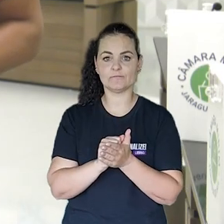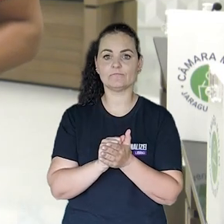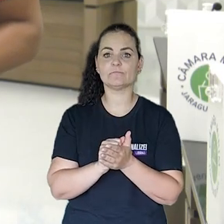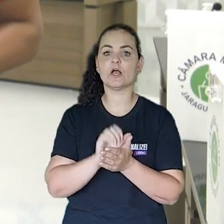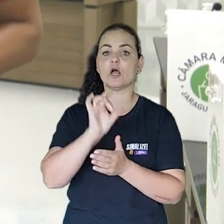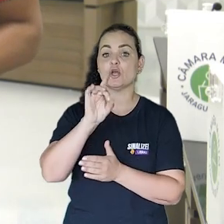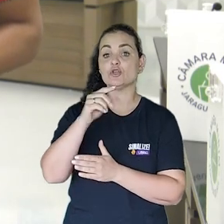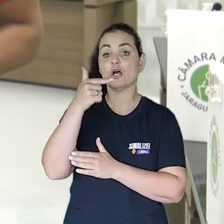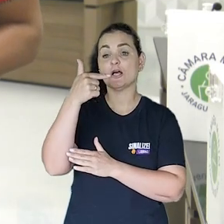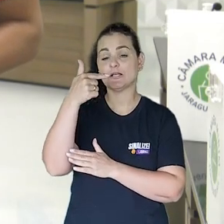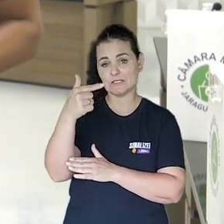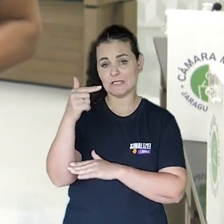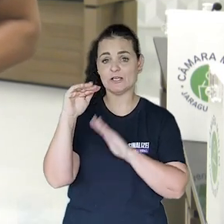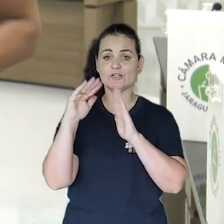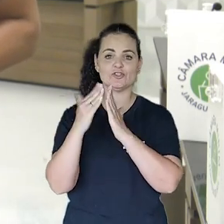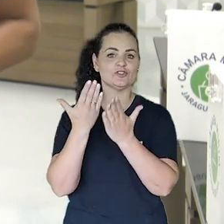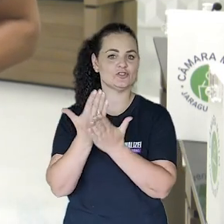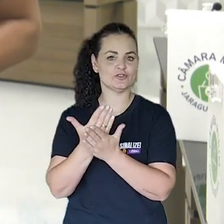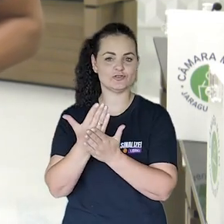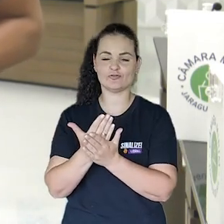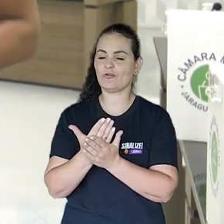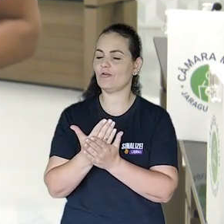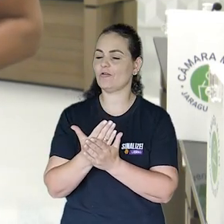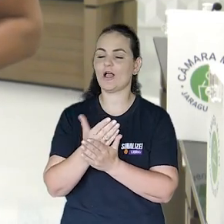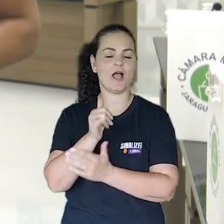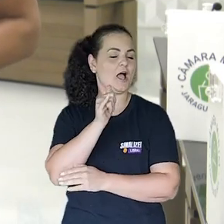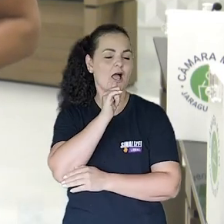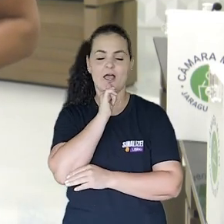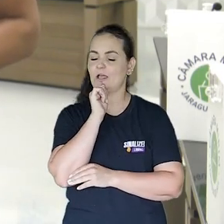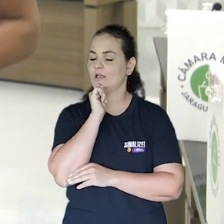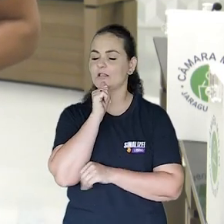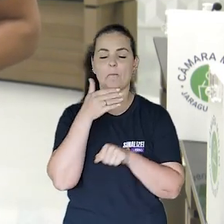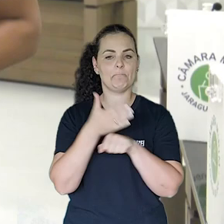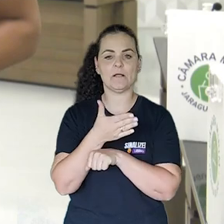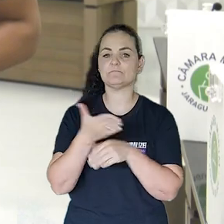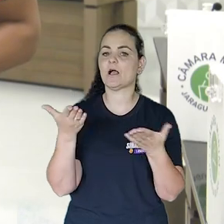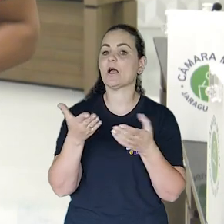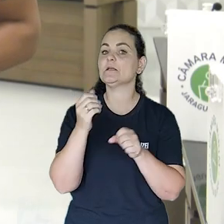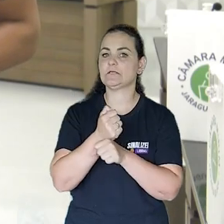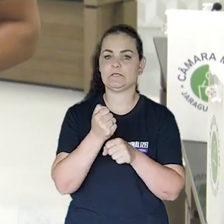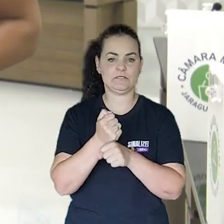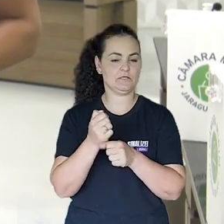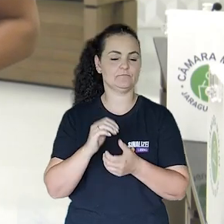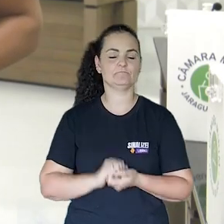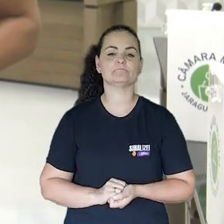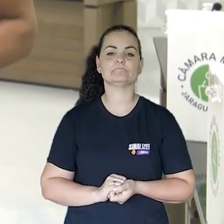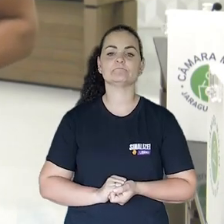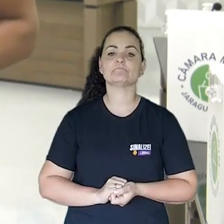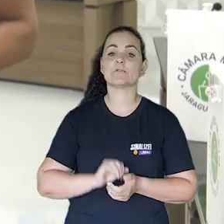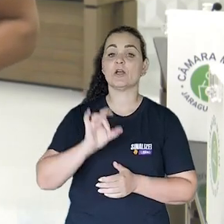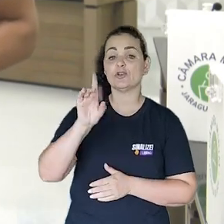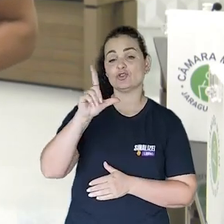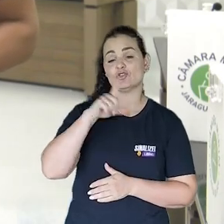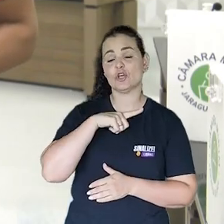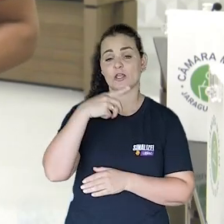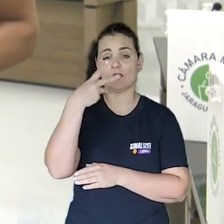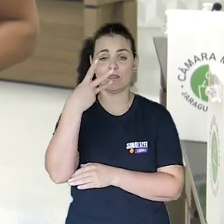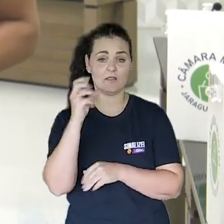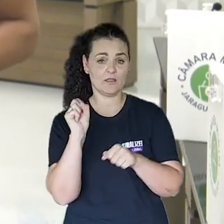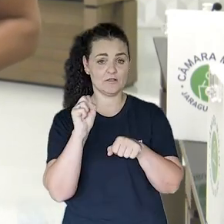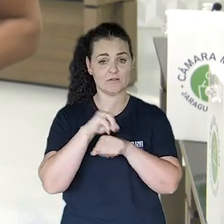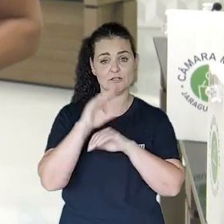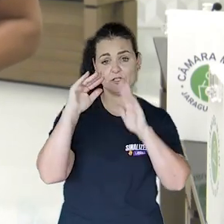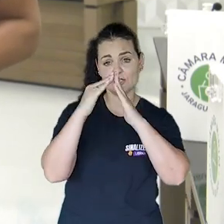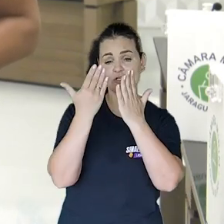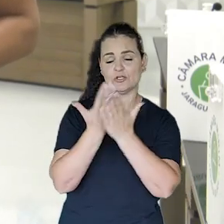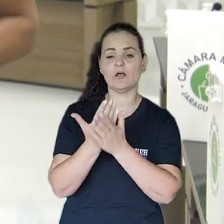Como estão definidas apenas 3 vagas para as escolas da rede estadual de ensino, procederemos o sorteio entre as 7 escolas